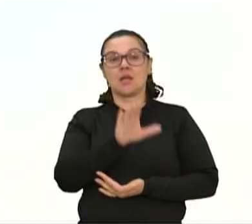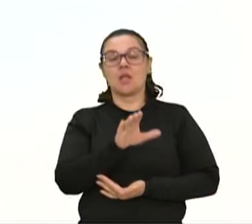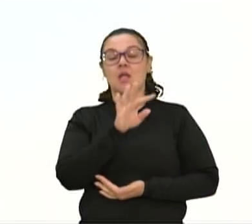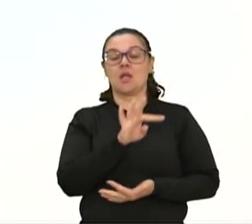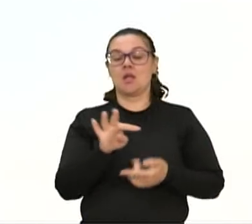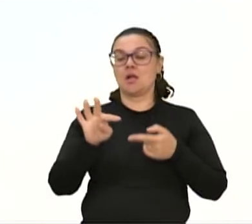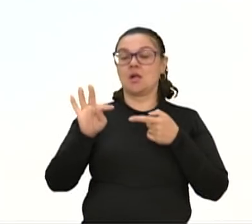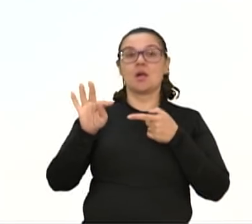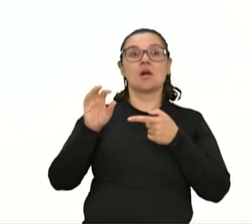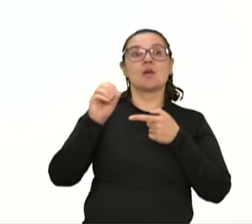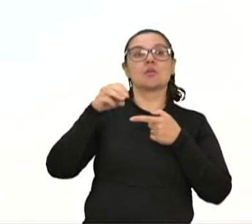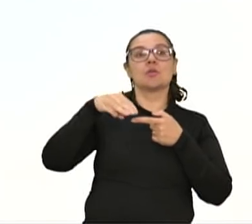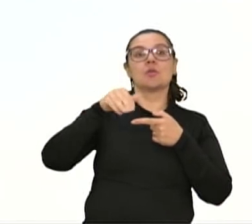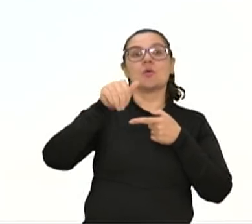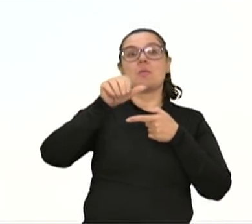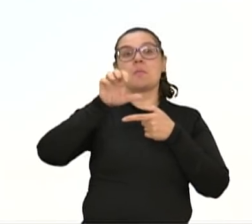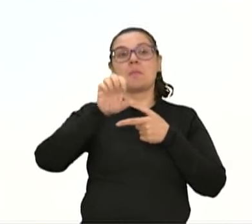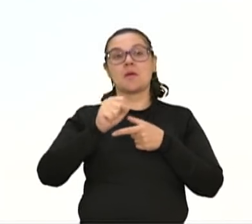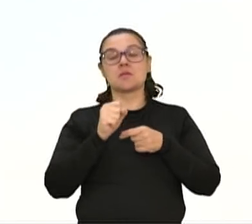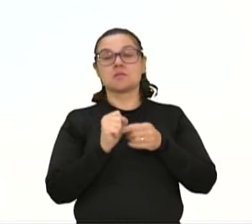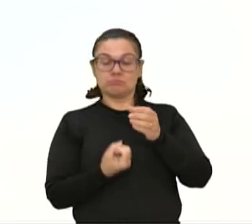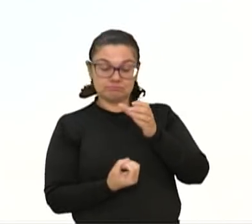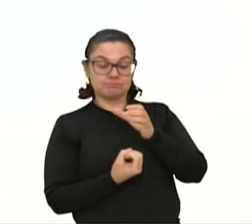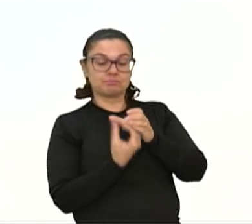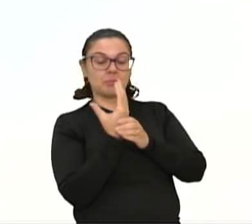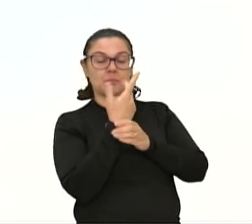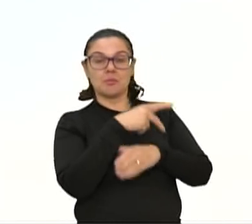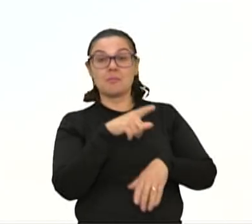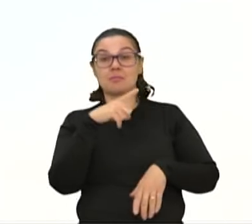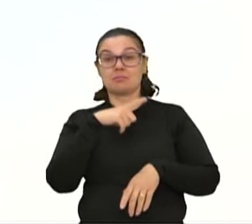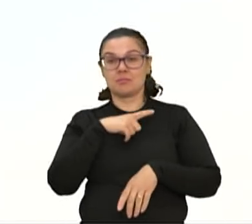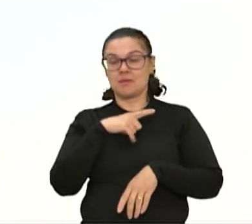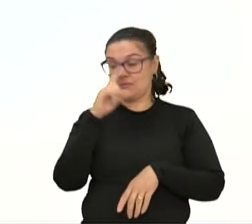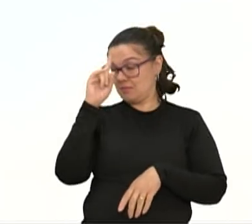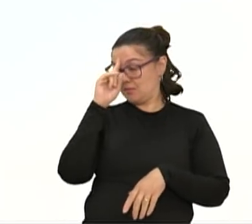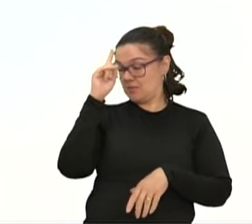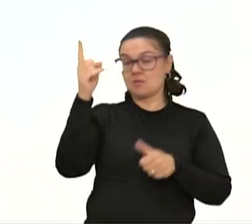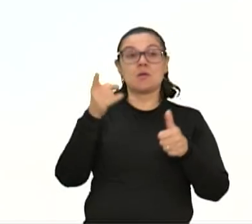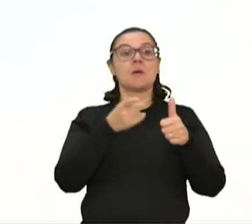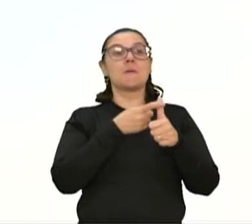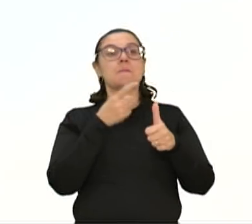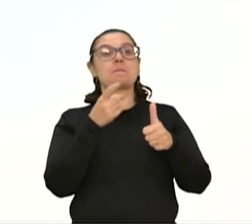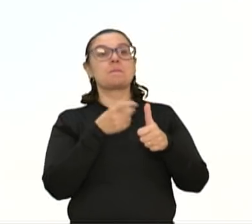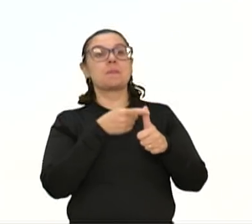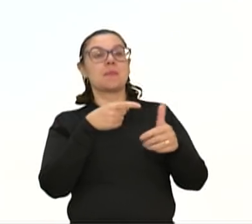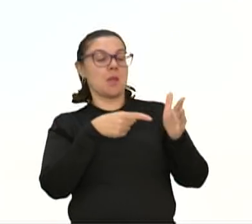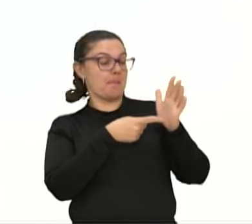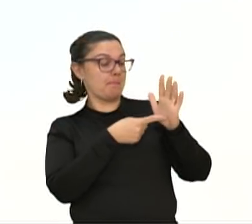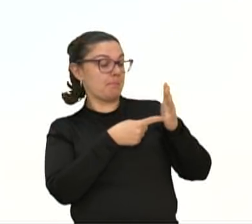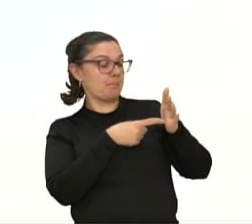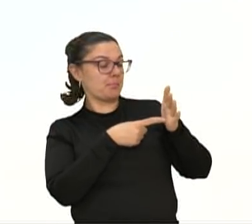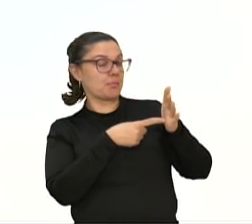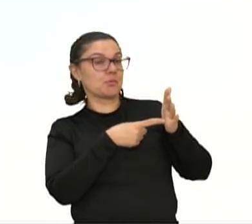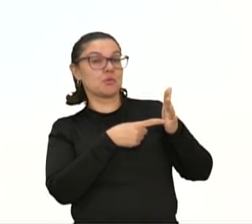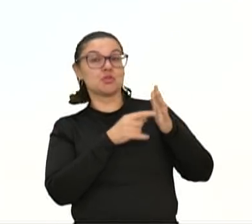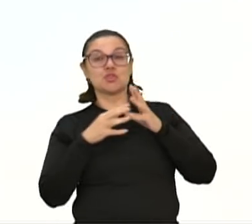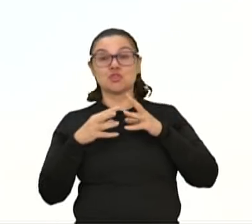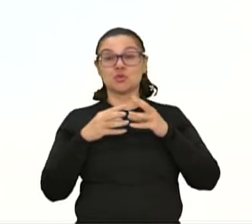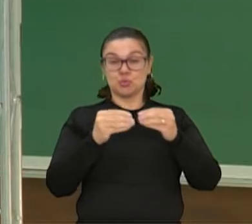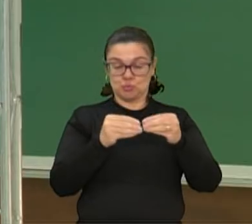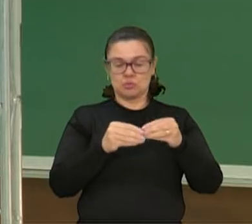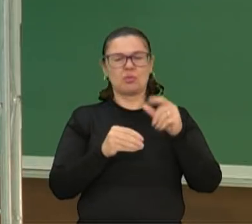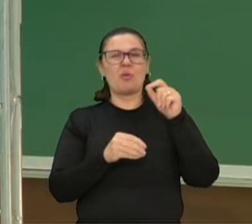Tomás de Aquino. Agora, as causas da existência de Deus. O primeiro é o motor, é o primeiro